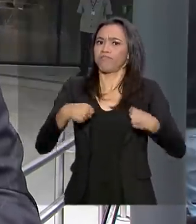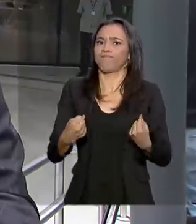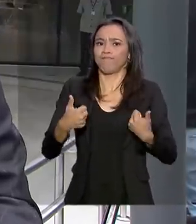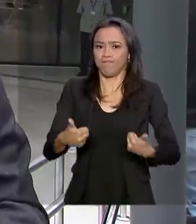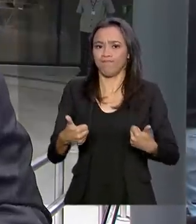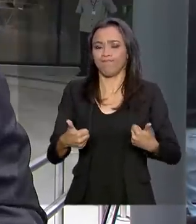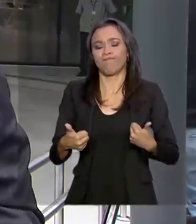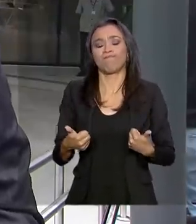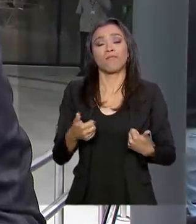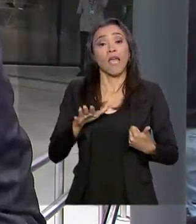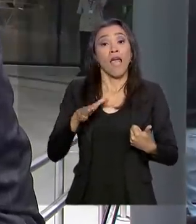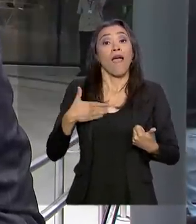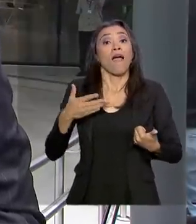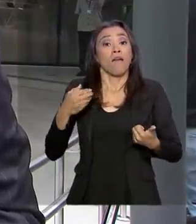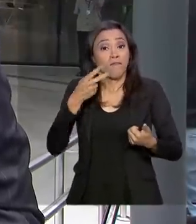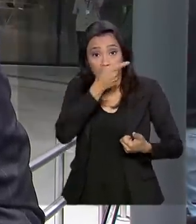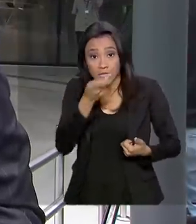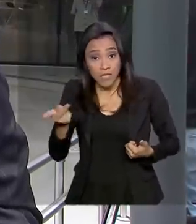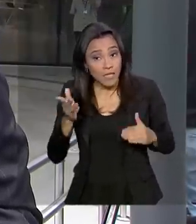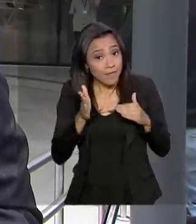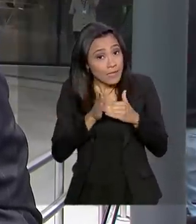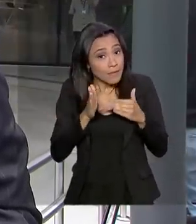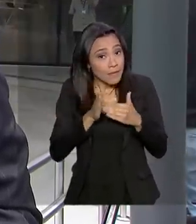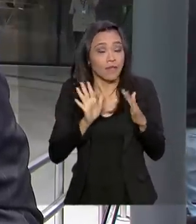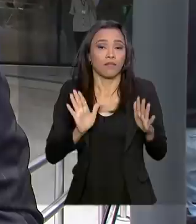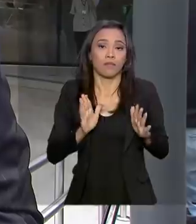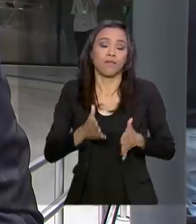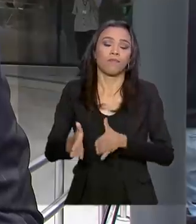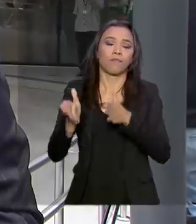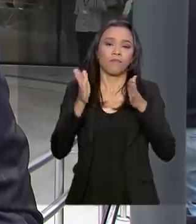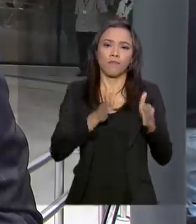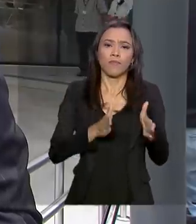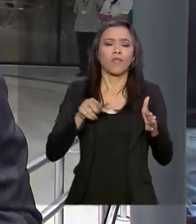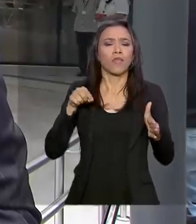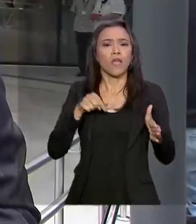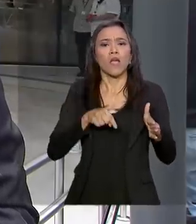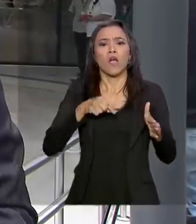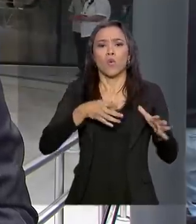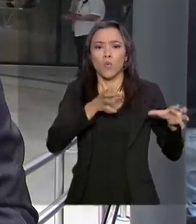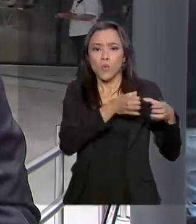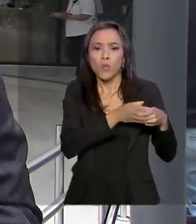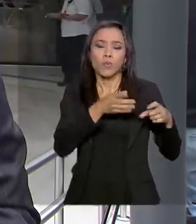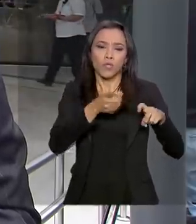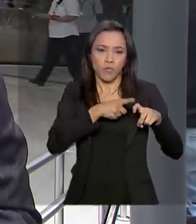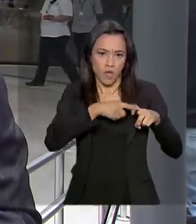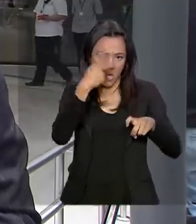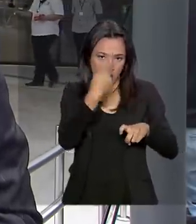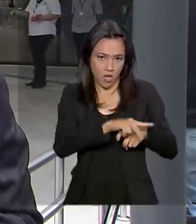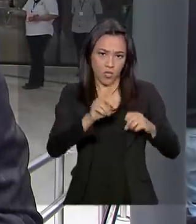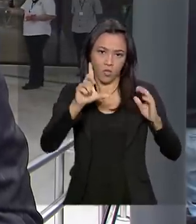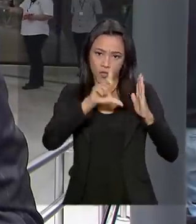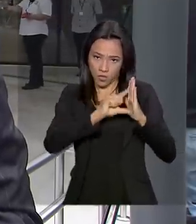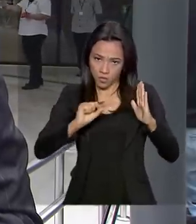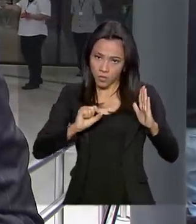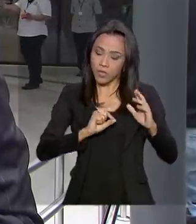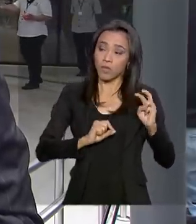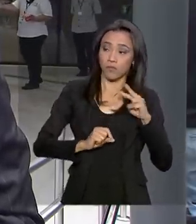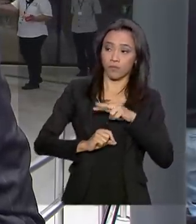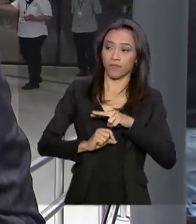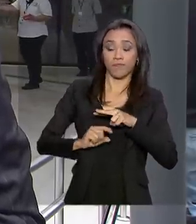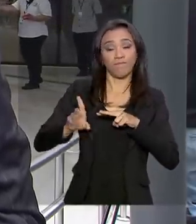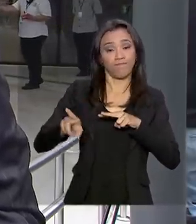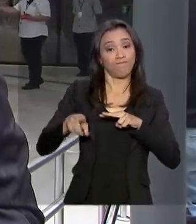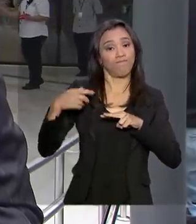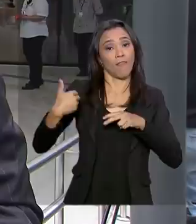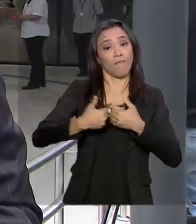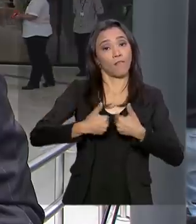seguem restritas. Diante deste quadro, a equipe médica da Presidência da República decidiu mantê-lo afastado